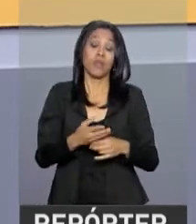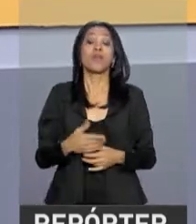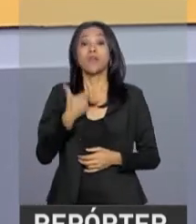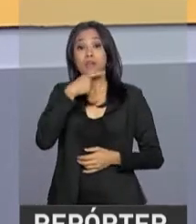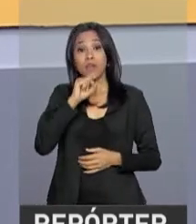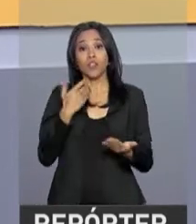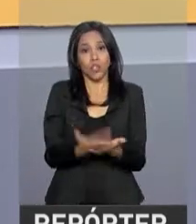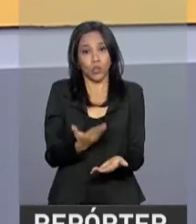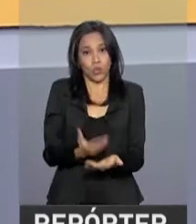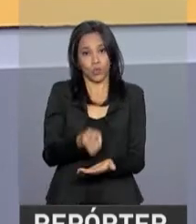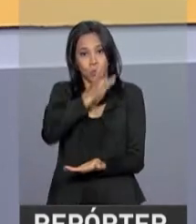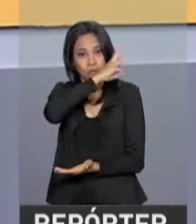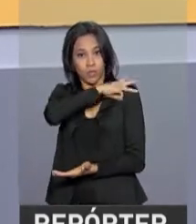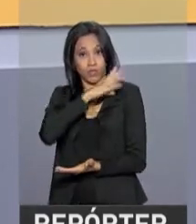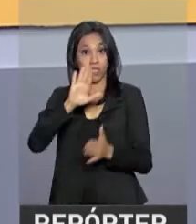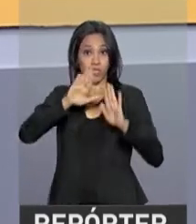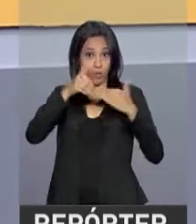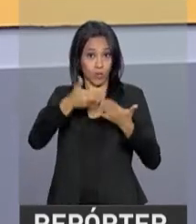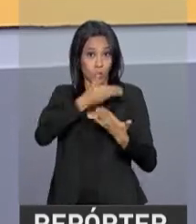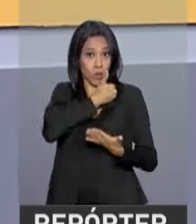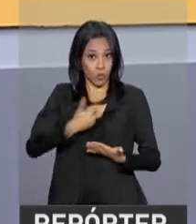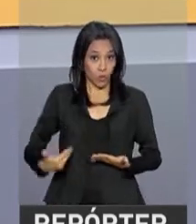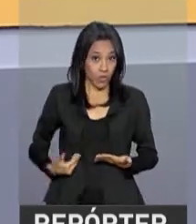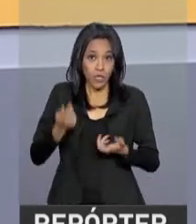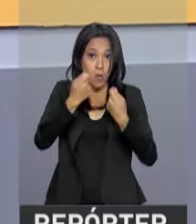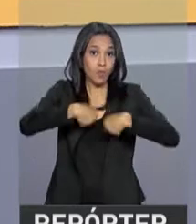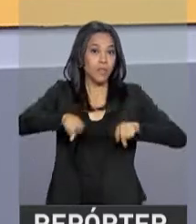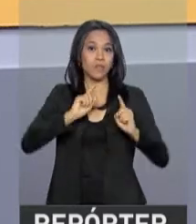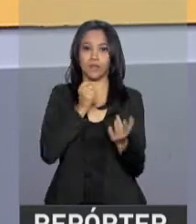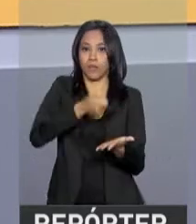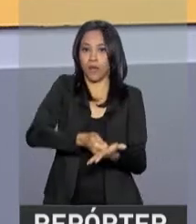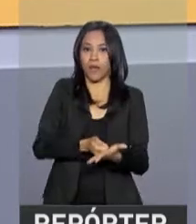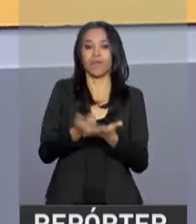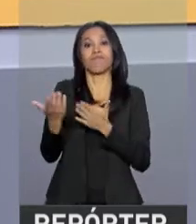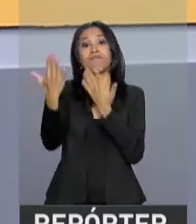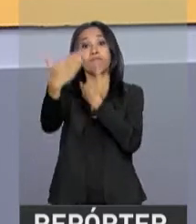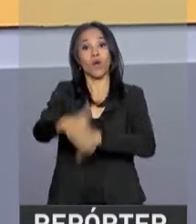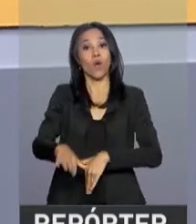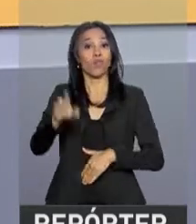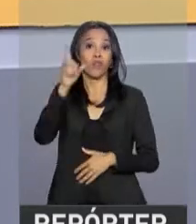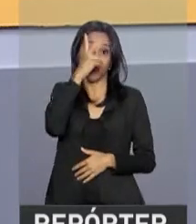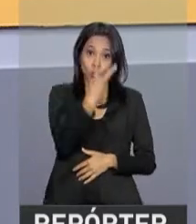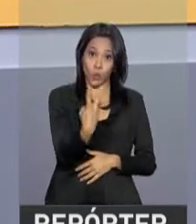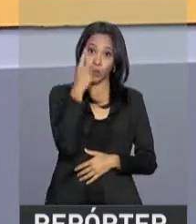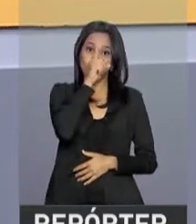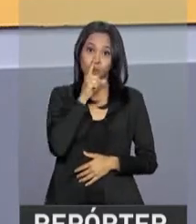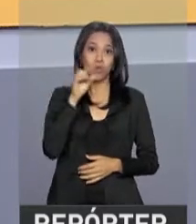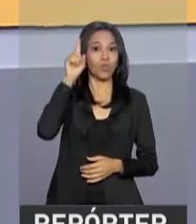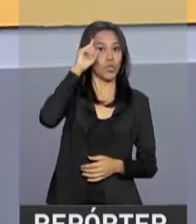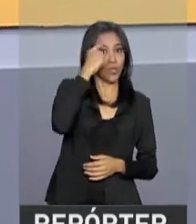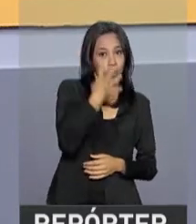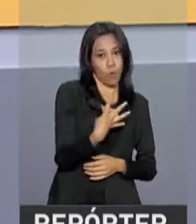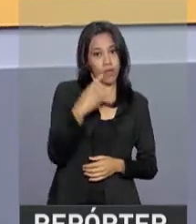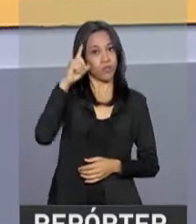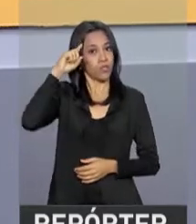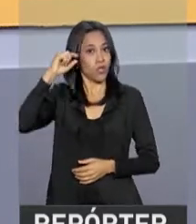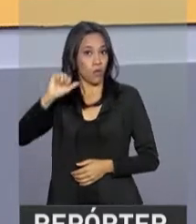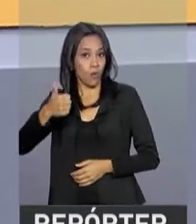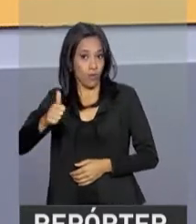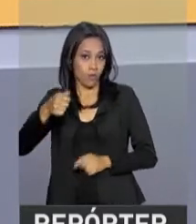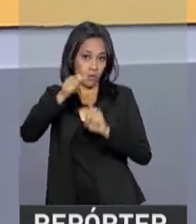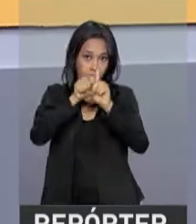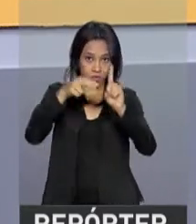e que estudam em escola da rede pública estão isentos. A prova será realizada em dois domingos, nos dias 4 e 11 de